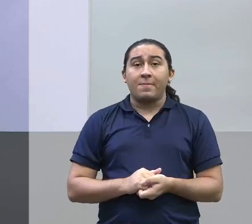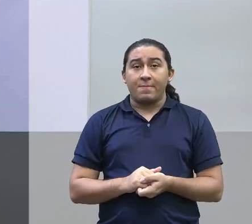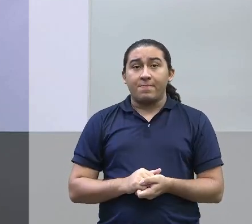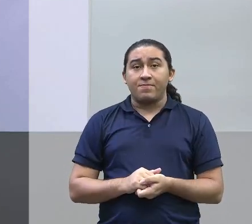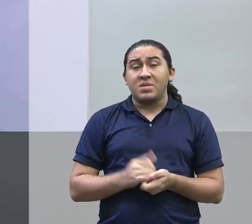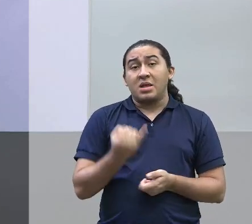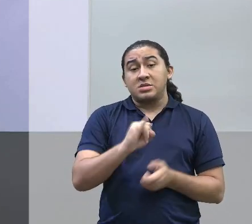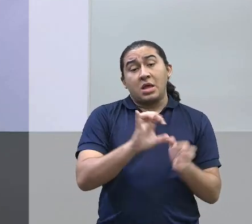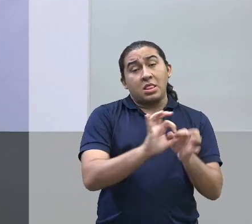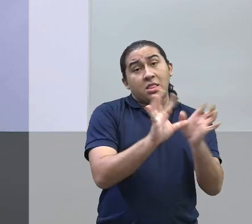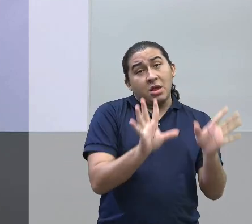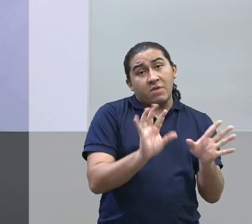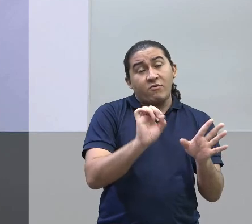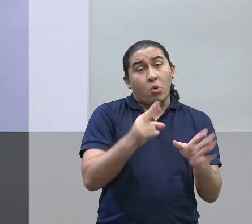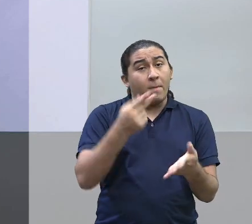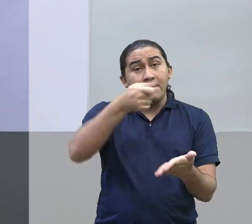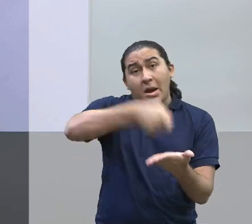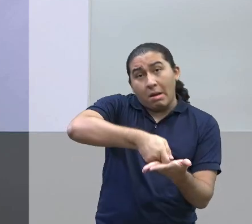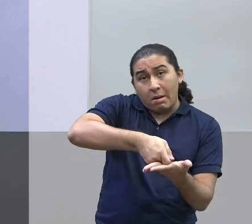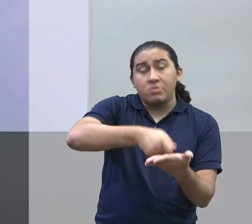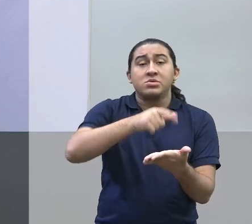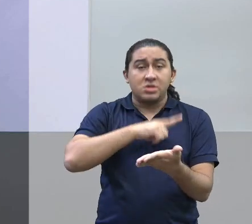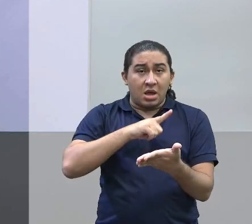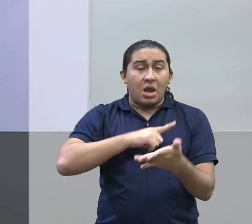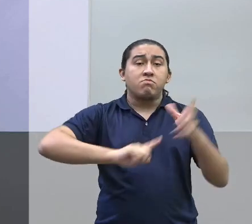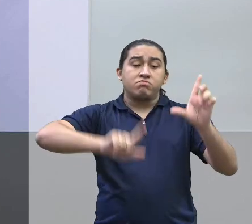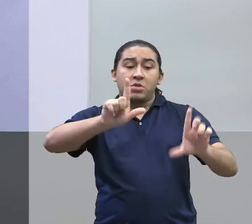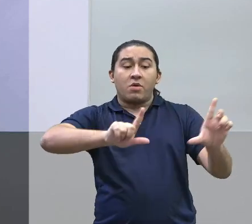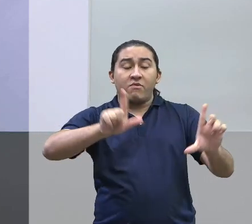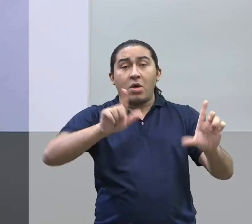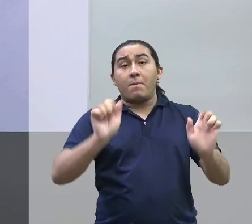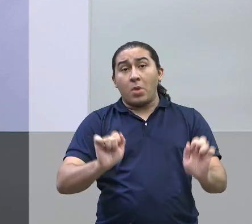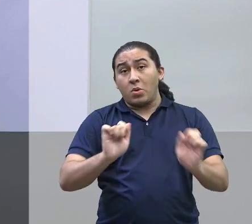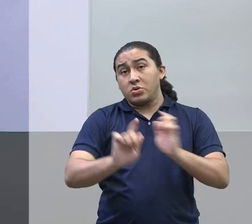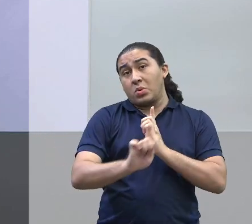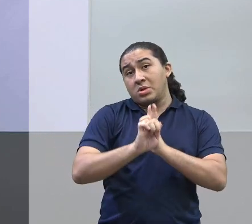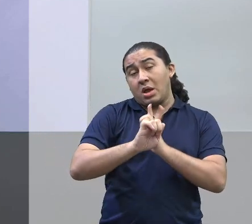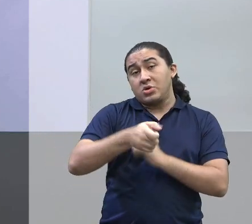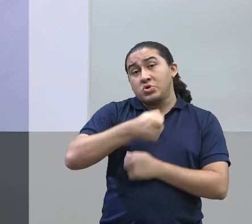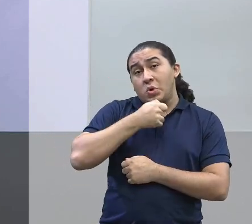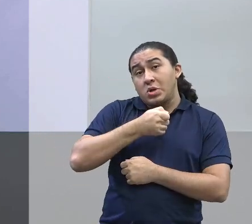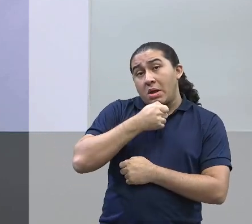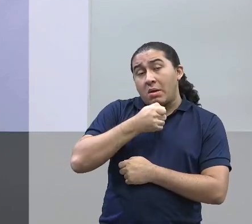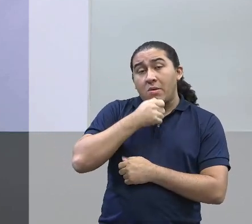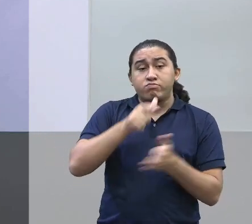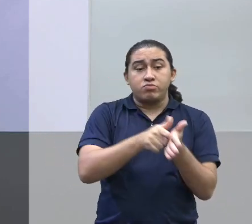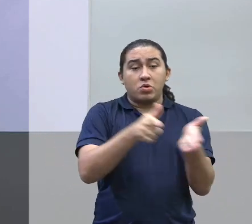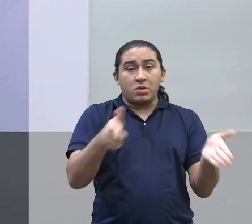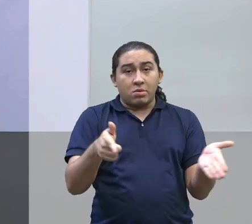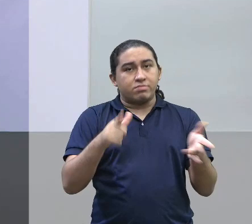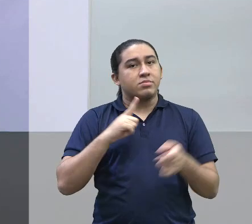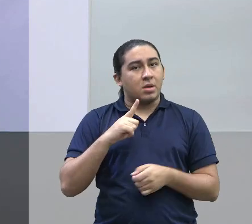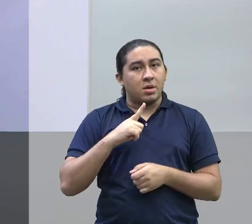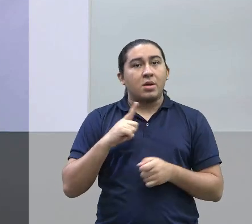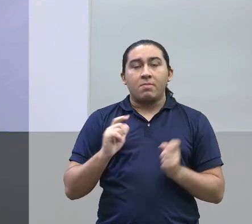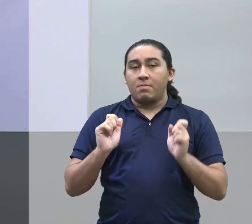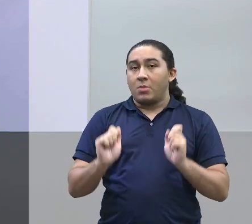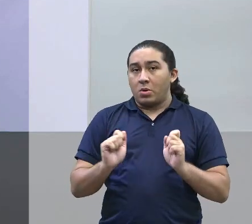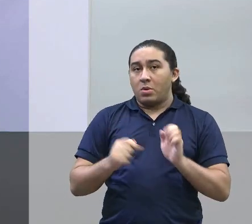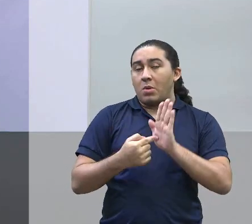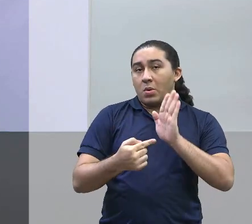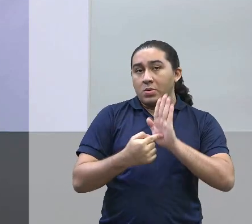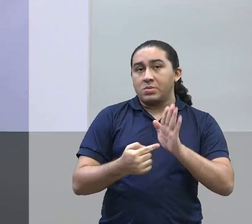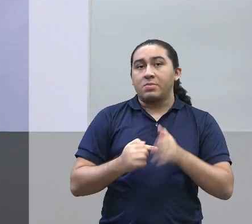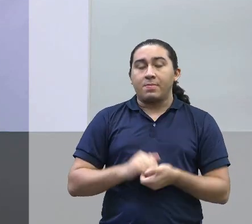também tem notícias, programas que trazem notícias, né, jornalísticos, programas jornalísticos, que trazem as notícias